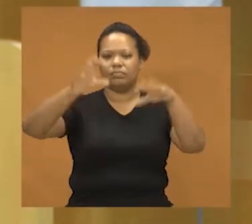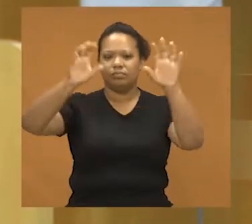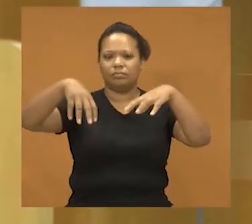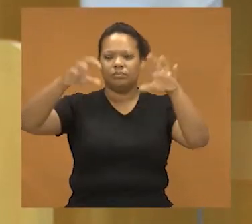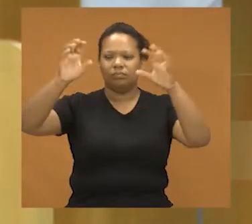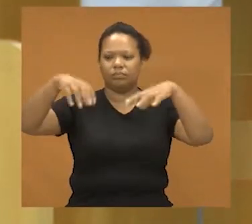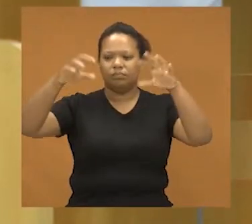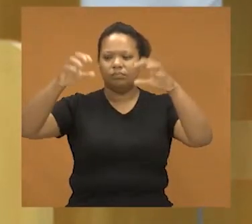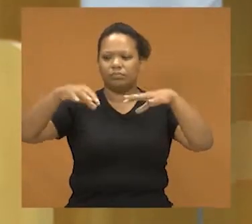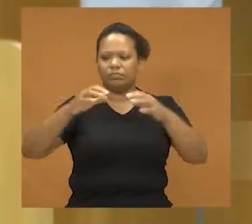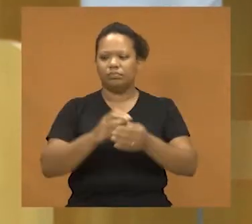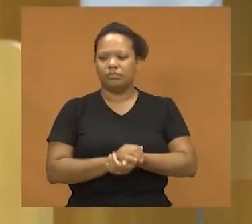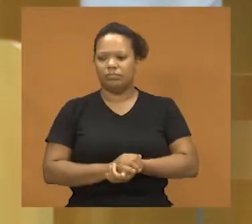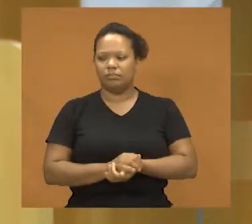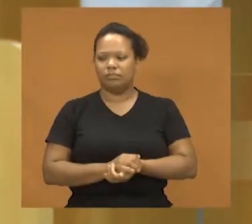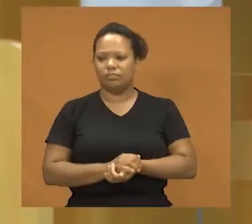chove,